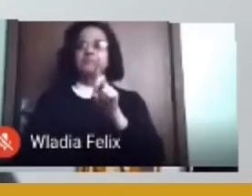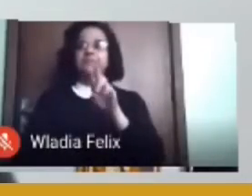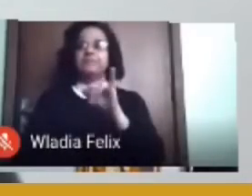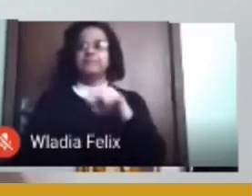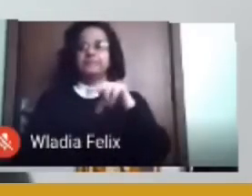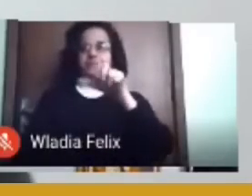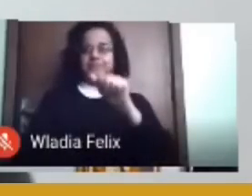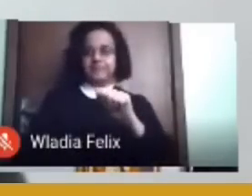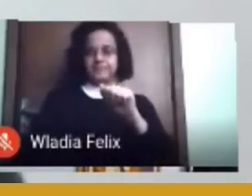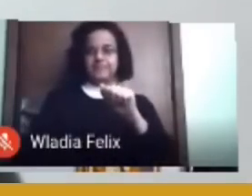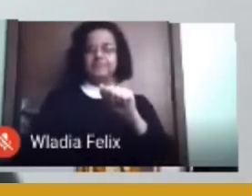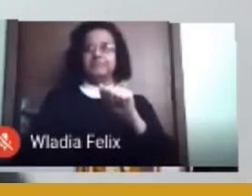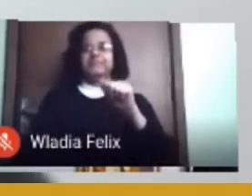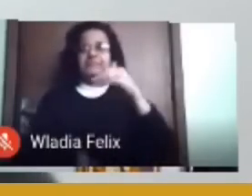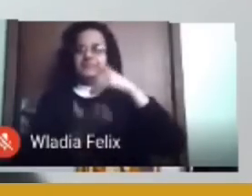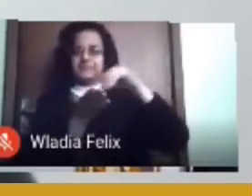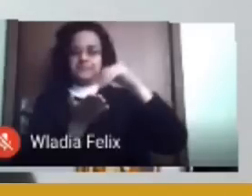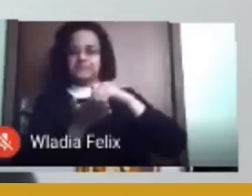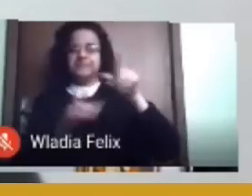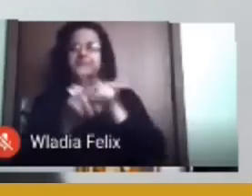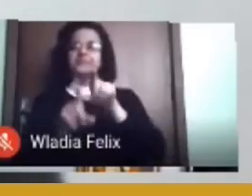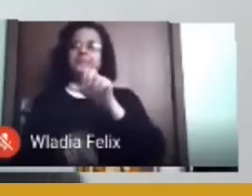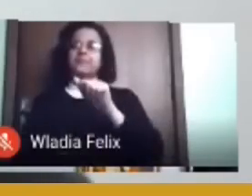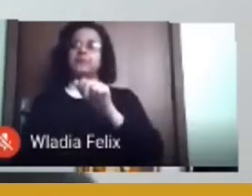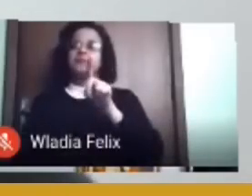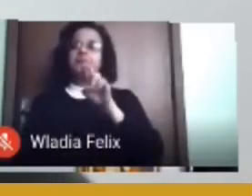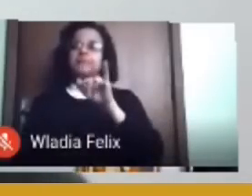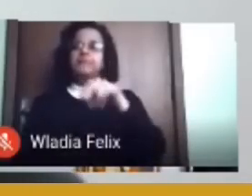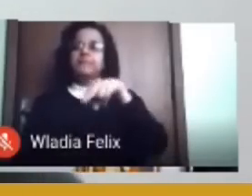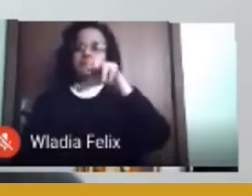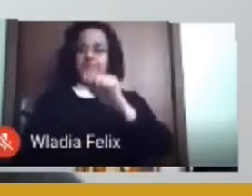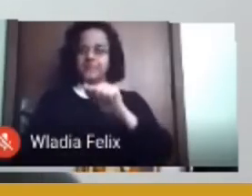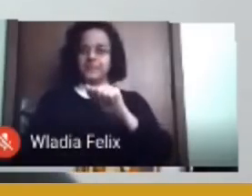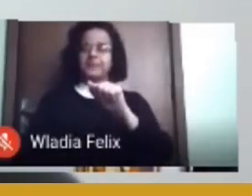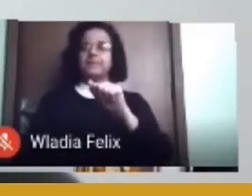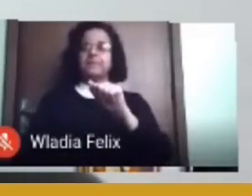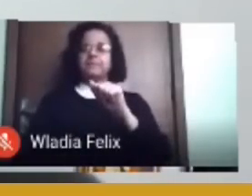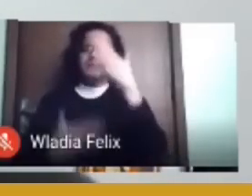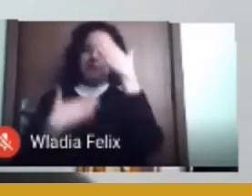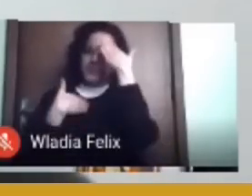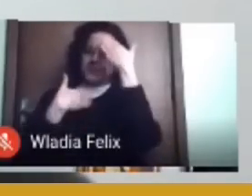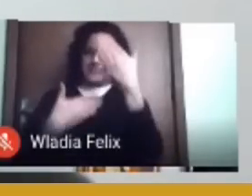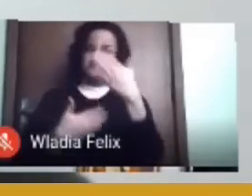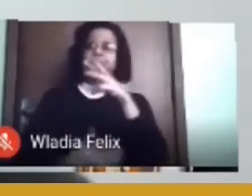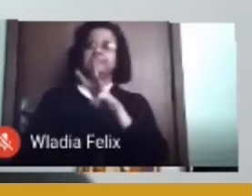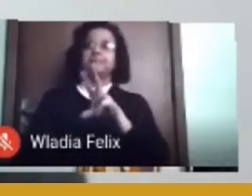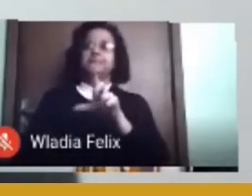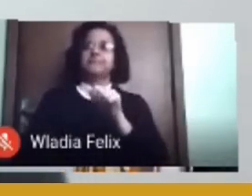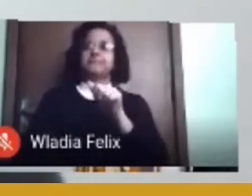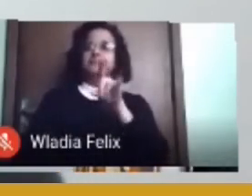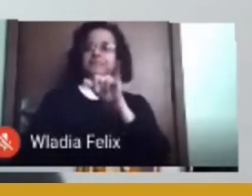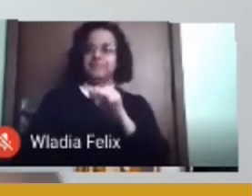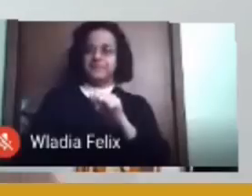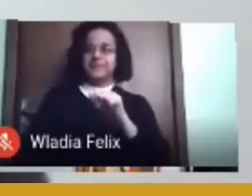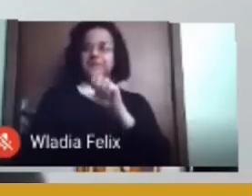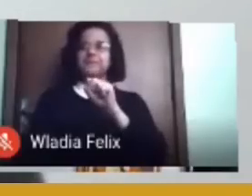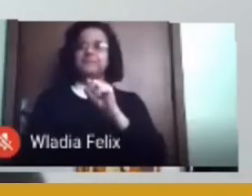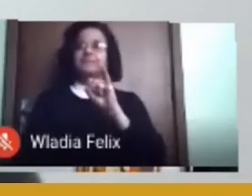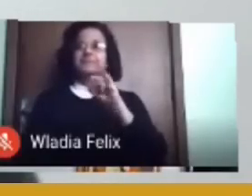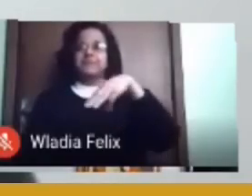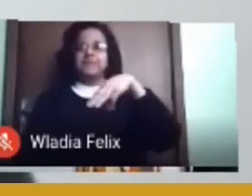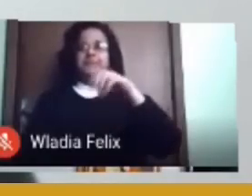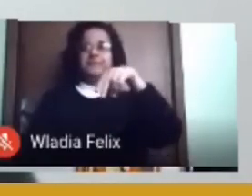Obrigado a Vládia e a Simone pela interpretação e aos meninos da equipe técnica. E caso tiver alguma